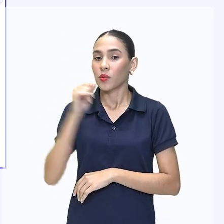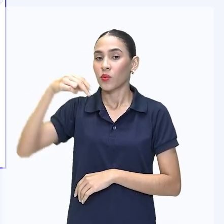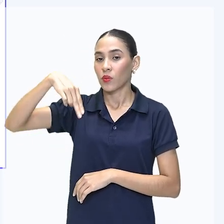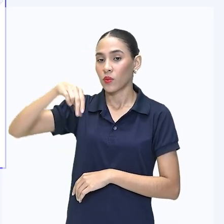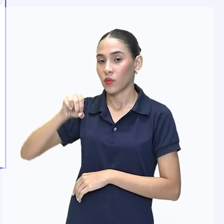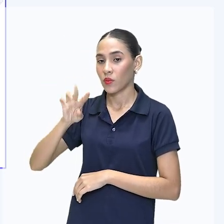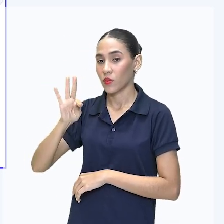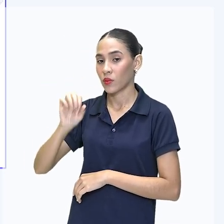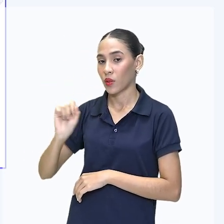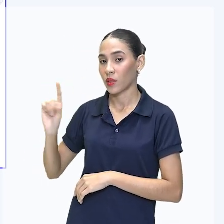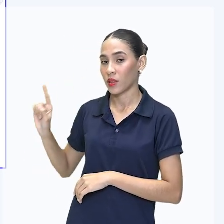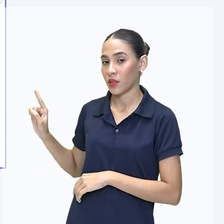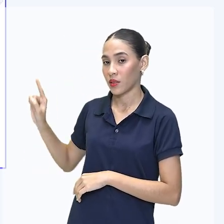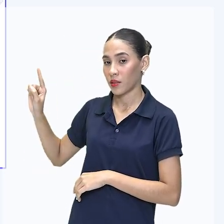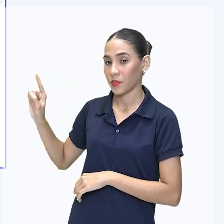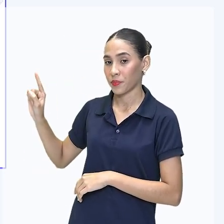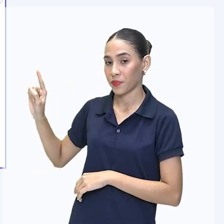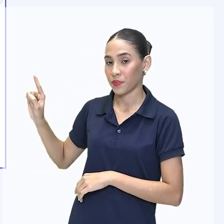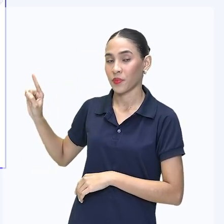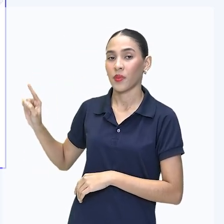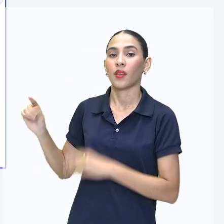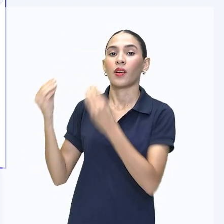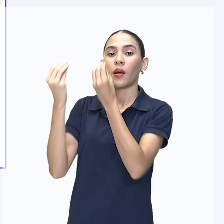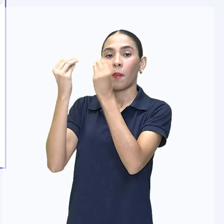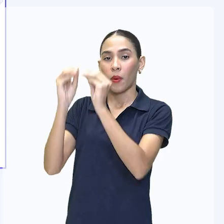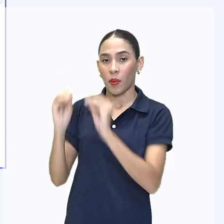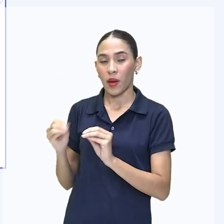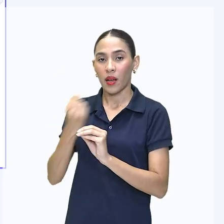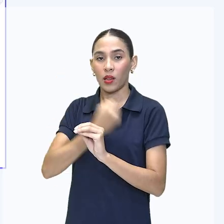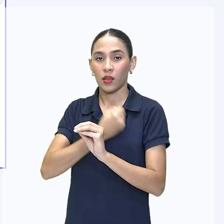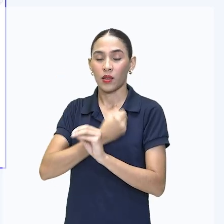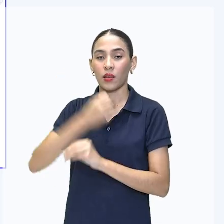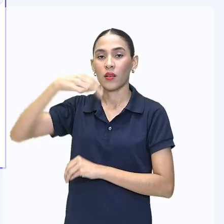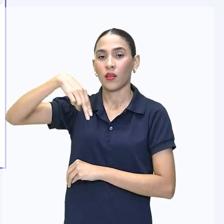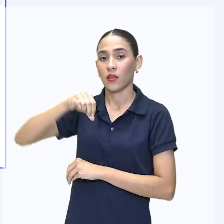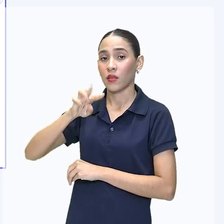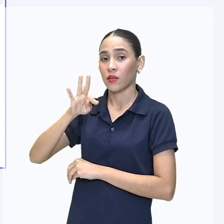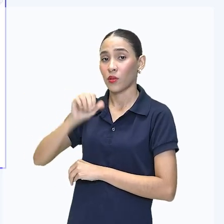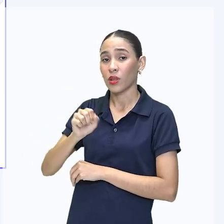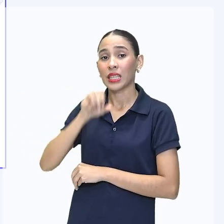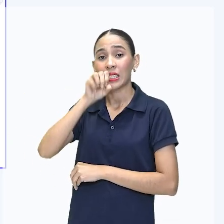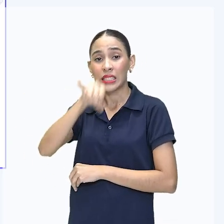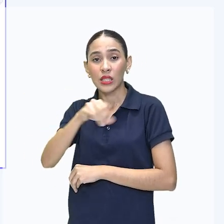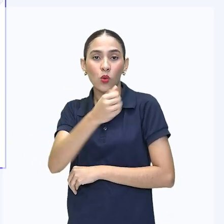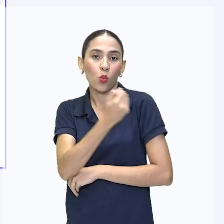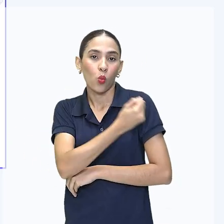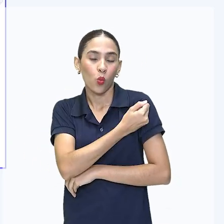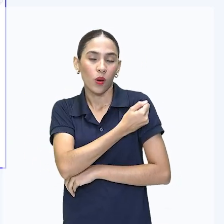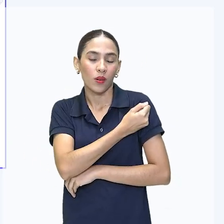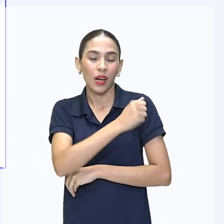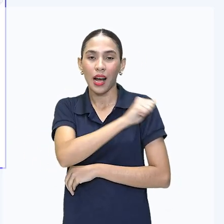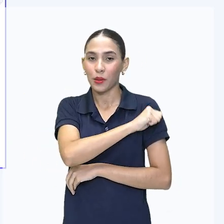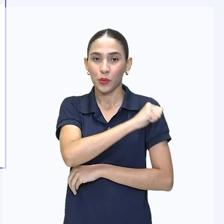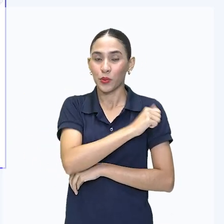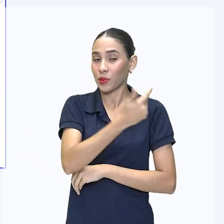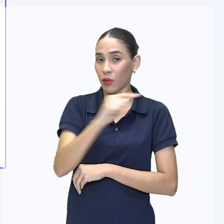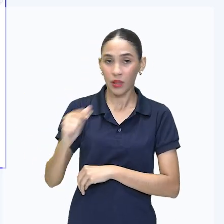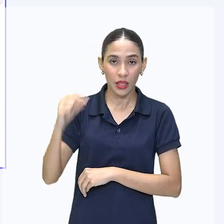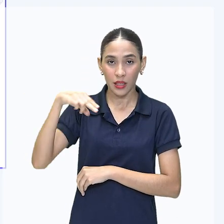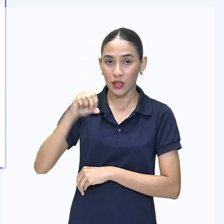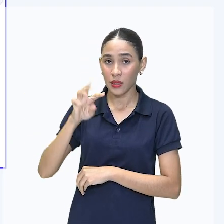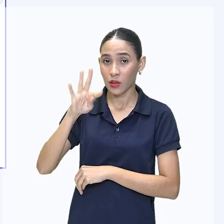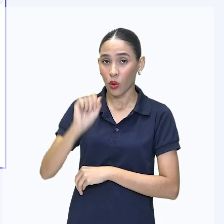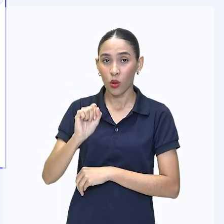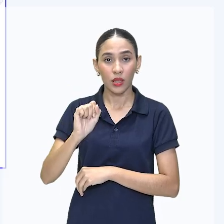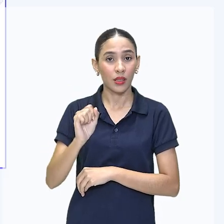a nota. Vocês vão digitar a nota nesse campo, tá? Se o aluno não tiver nota, deixe o S/N,